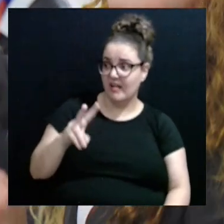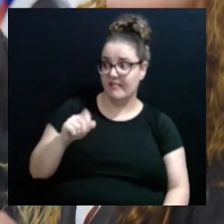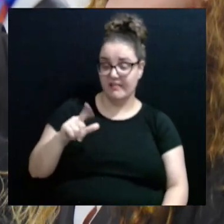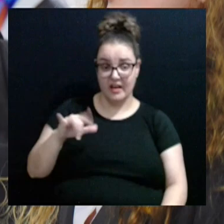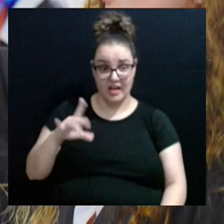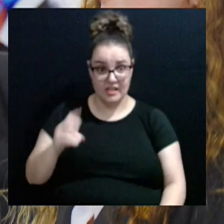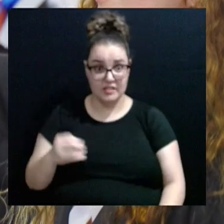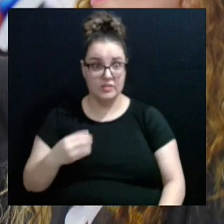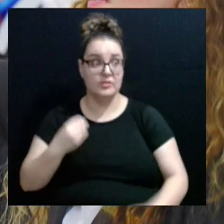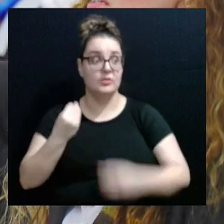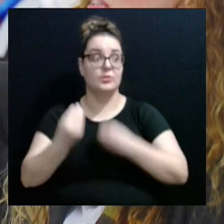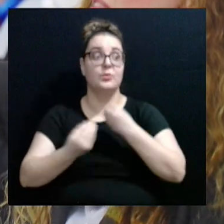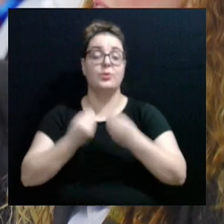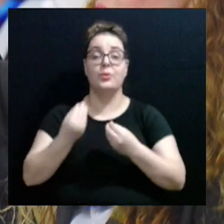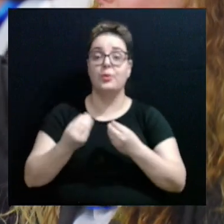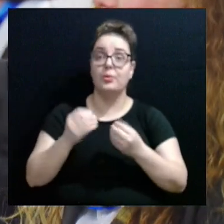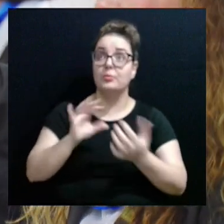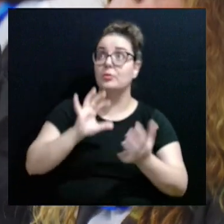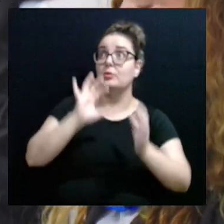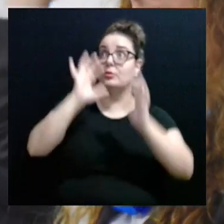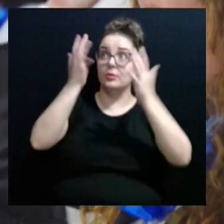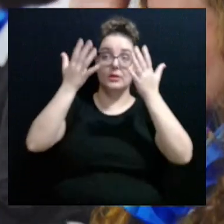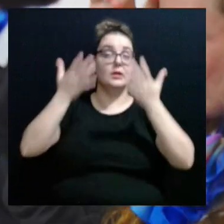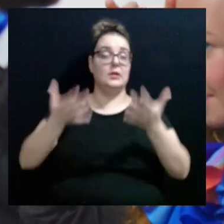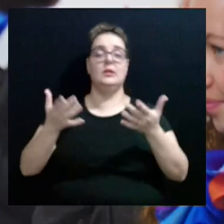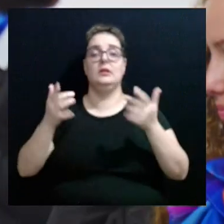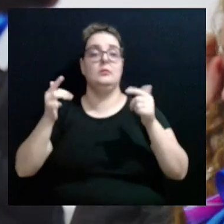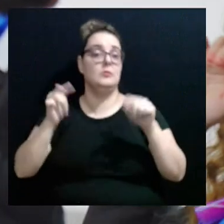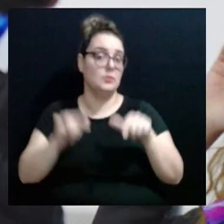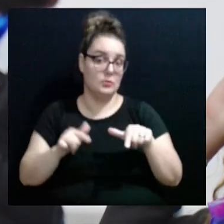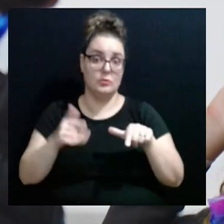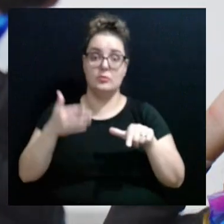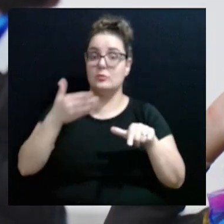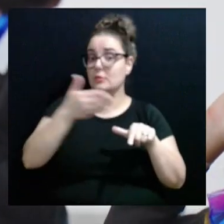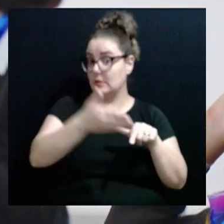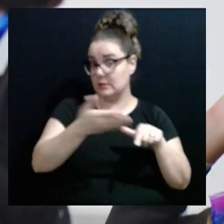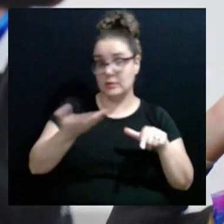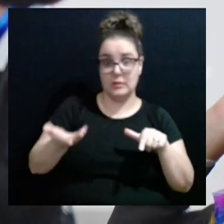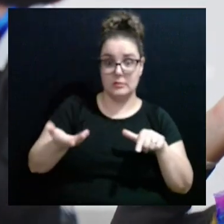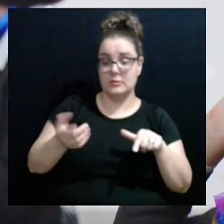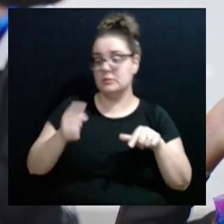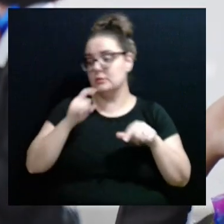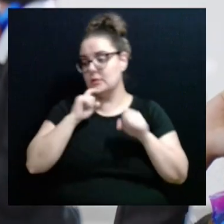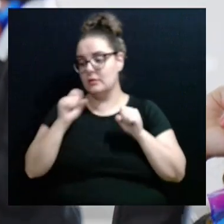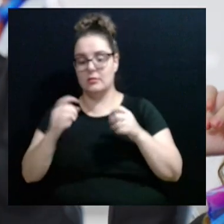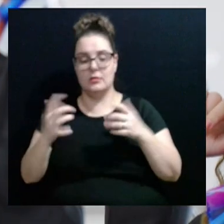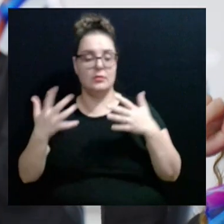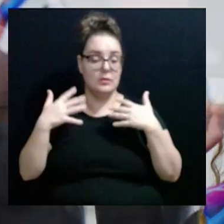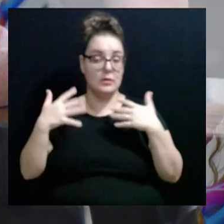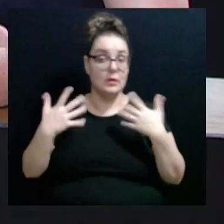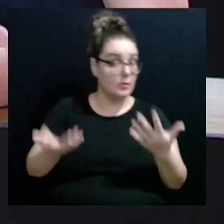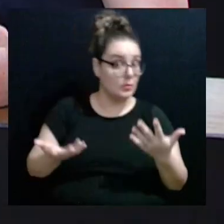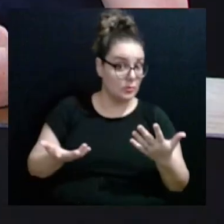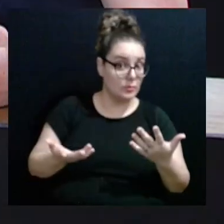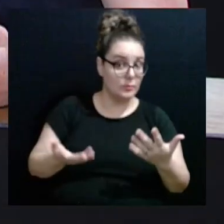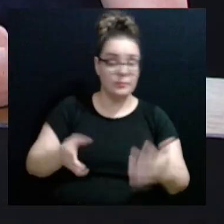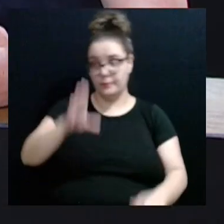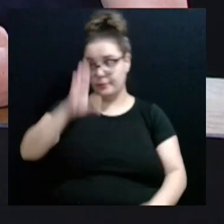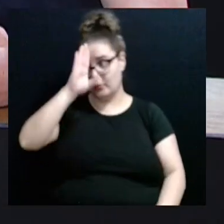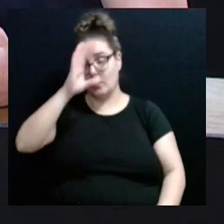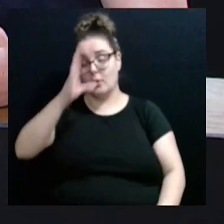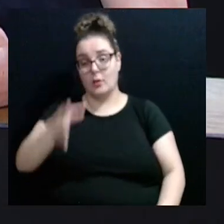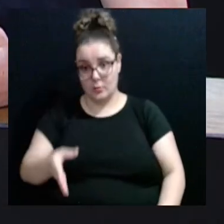o clima da onde você está indo, se está frio, se está calor, né? E principalmente a